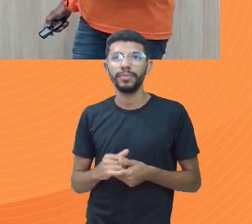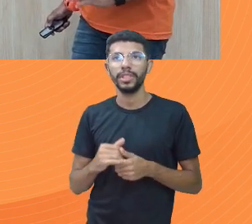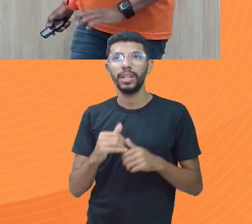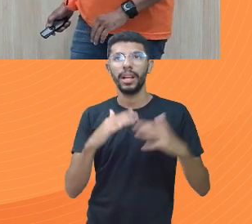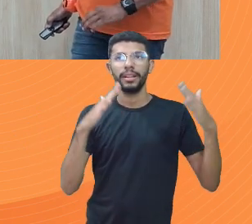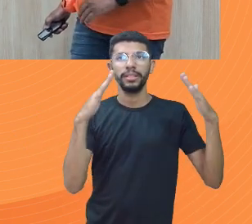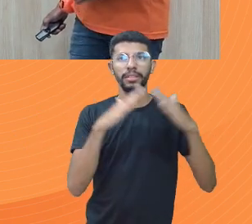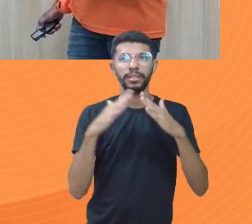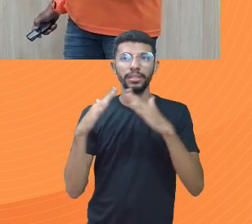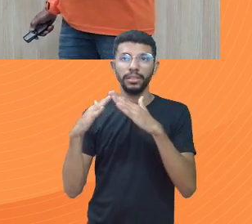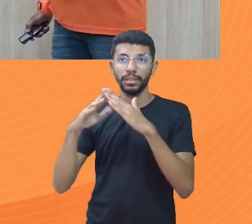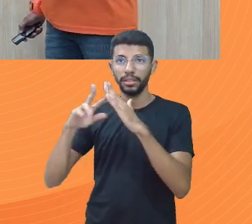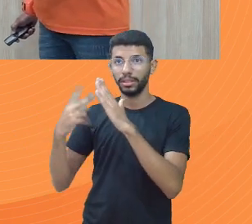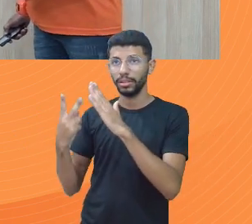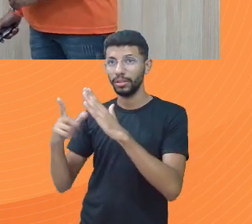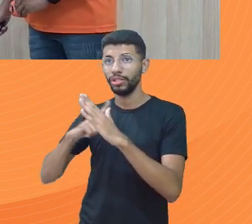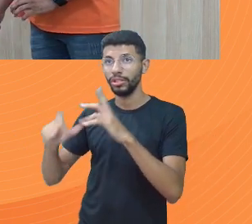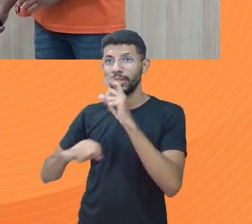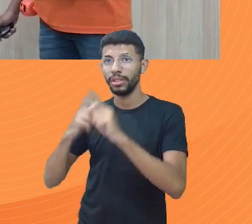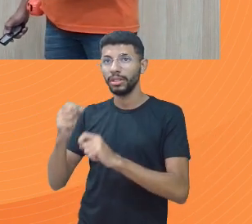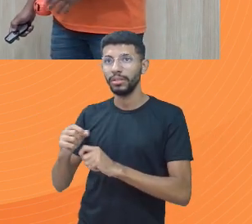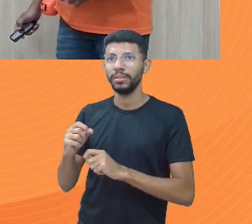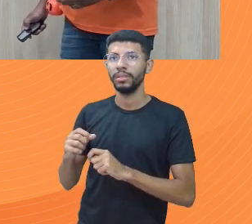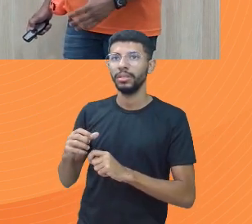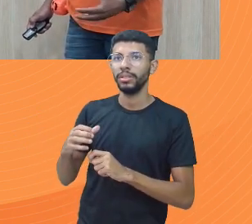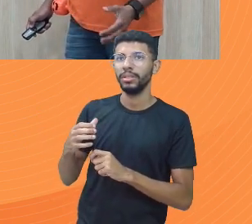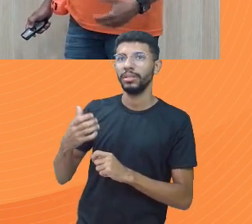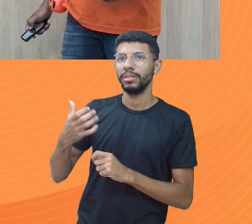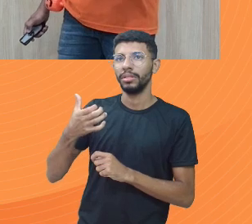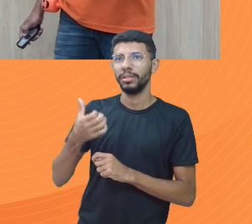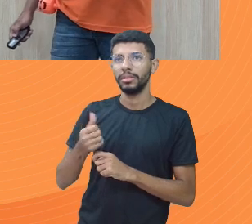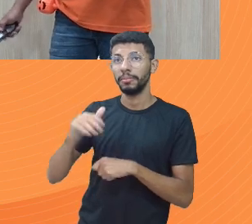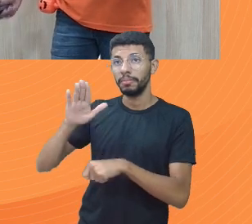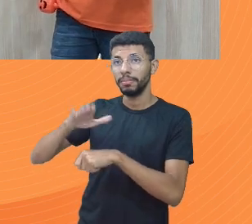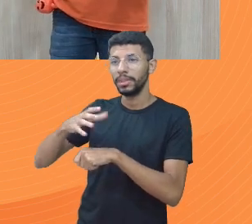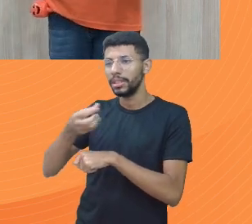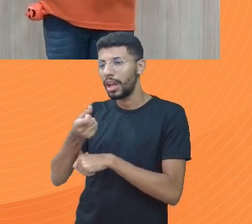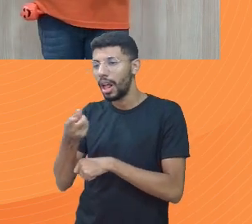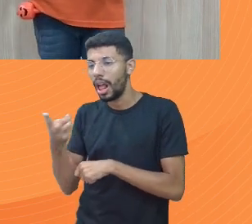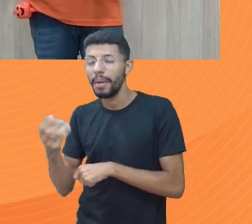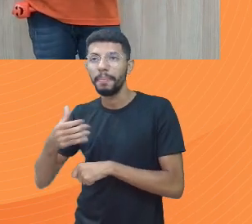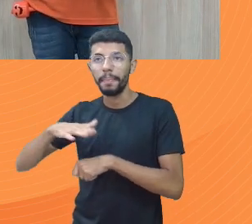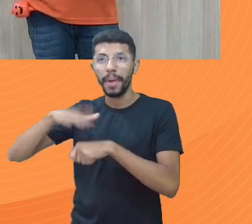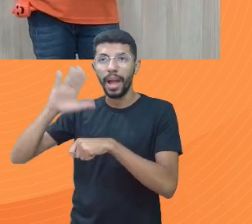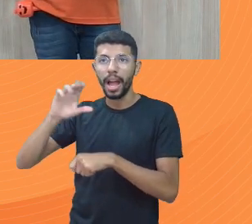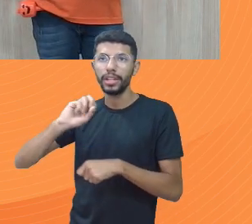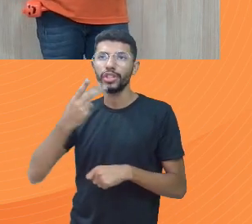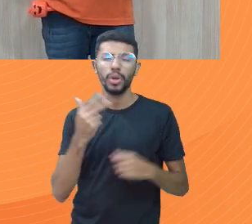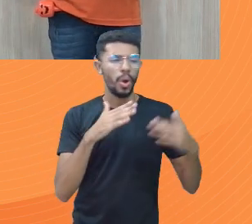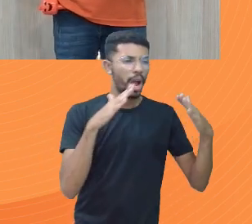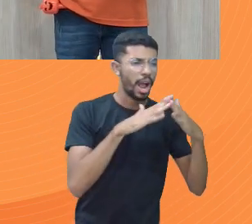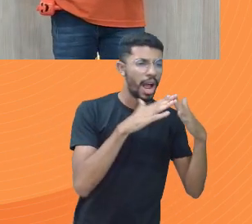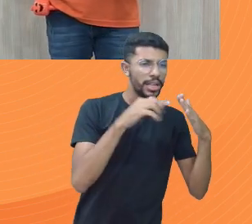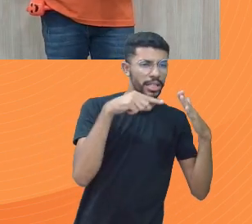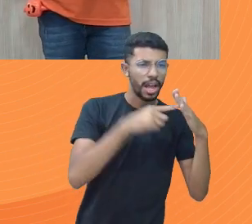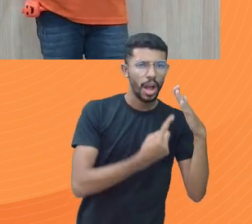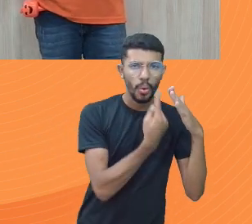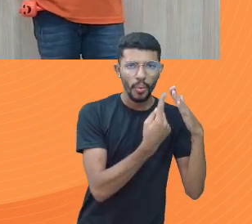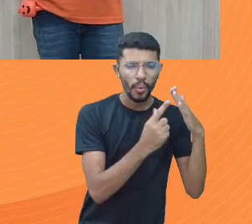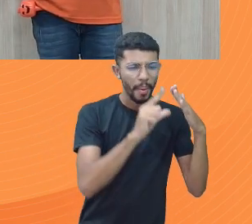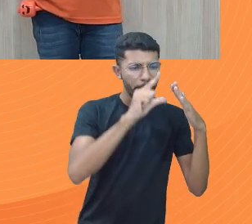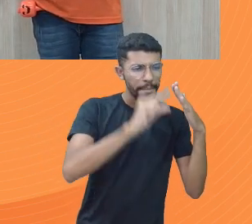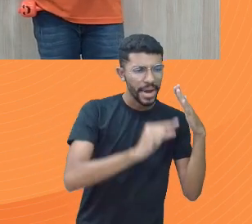2 possui a mais ou a casa 1 é menor. Então, gente, se eu quero ver alguma